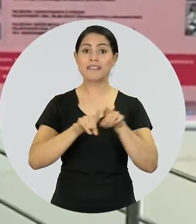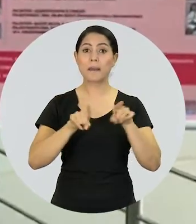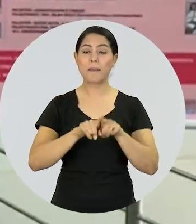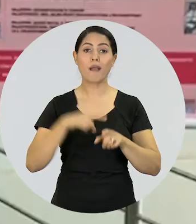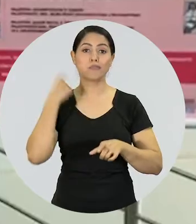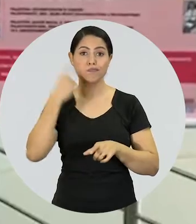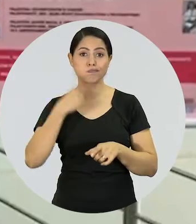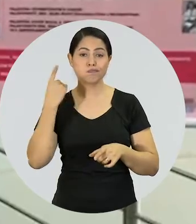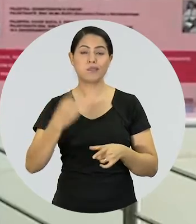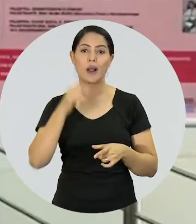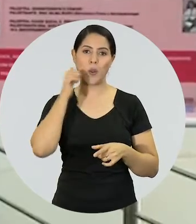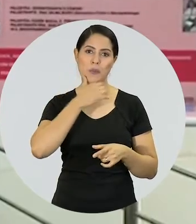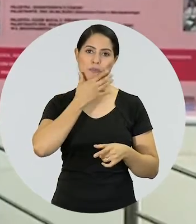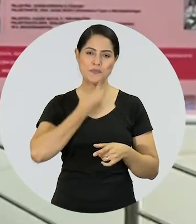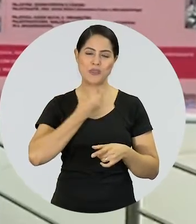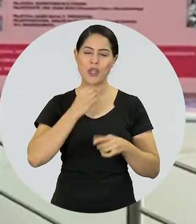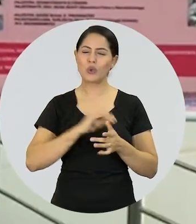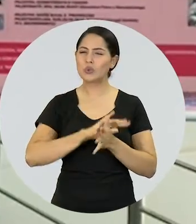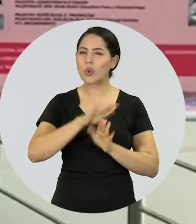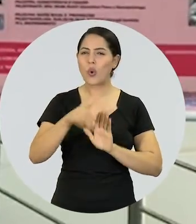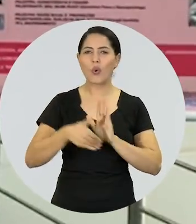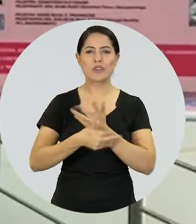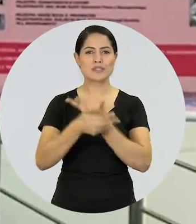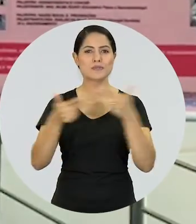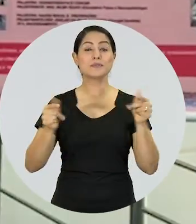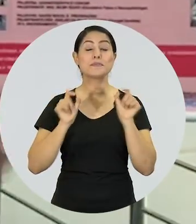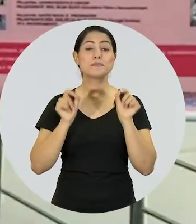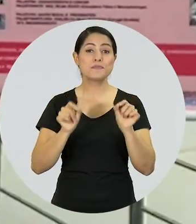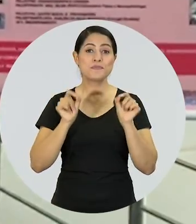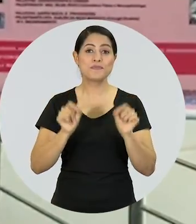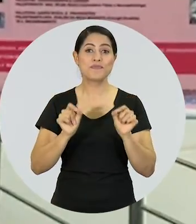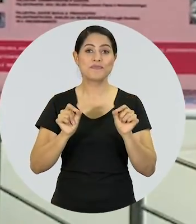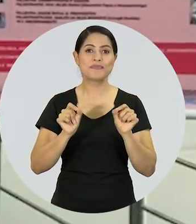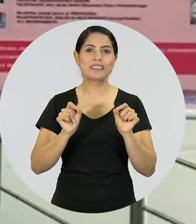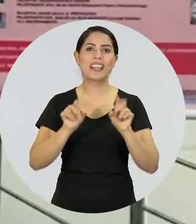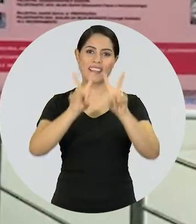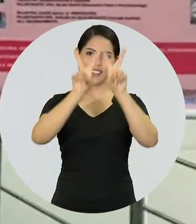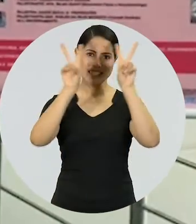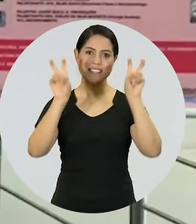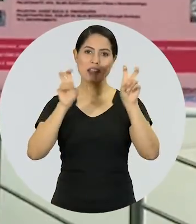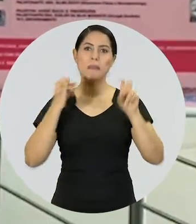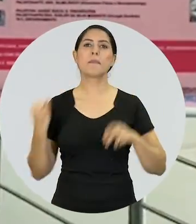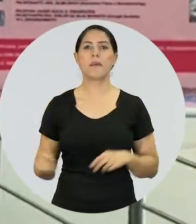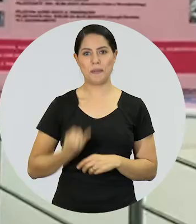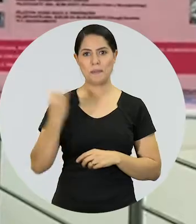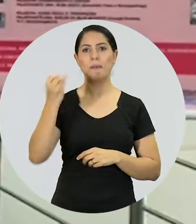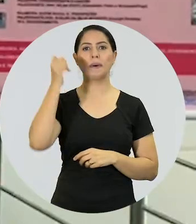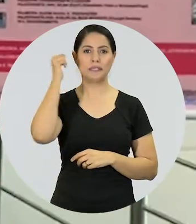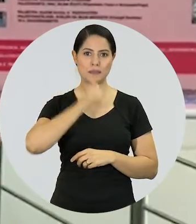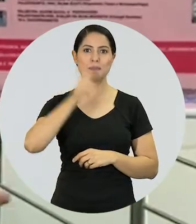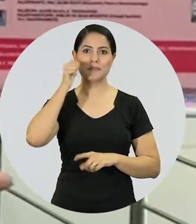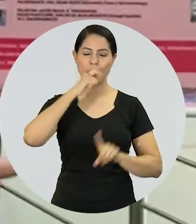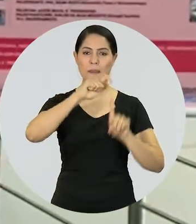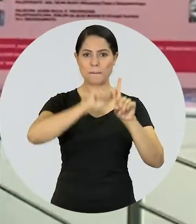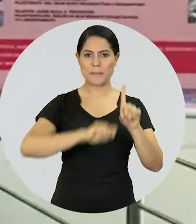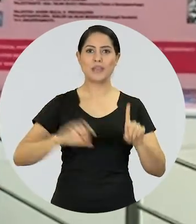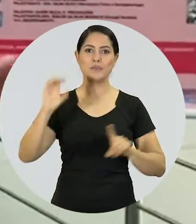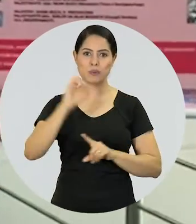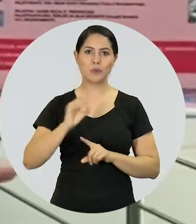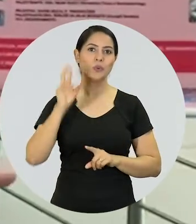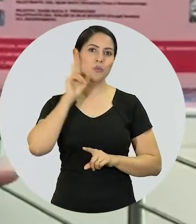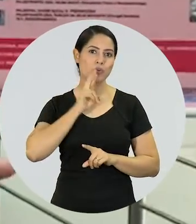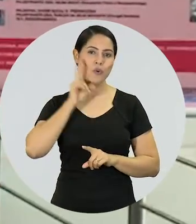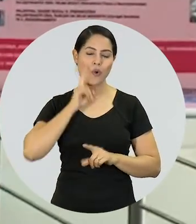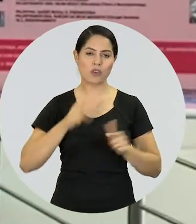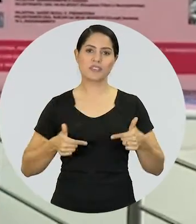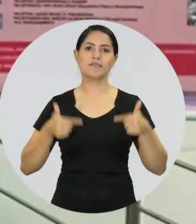e mais advogados, advogadas, tudo isso para trabalhar a pauta feminina do